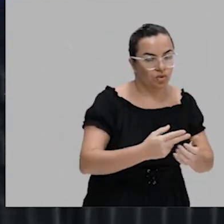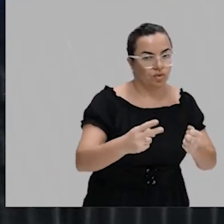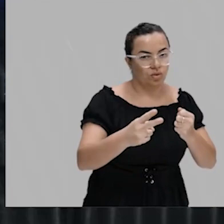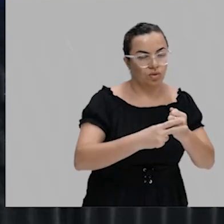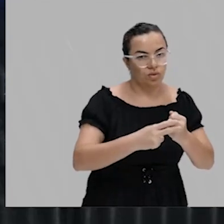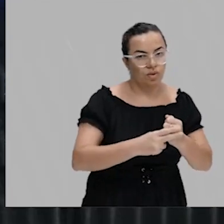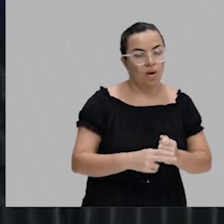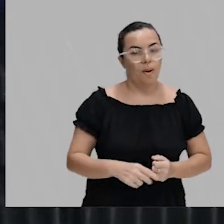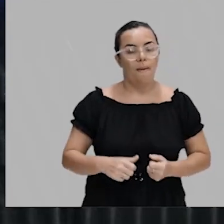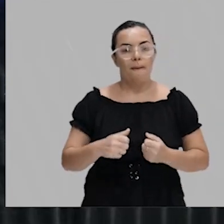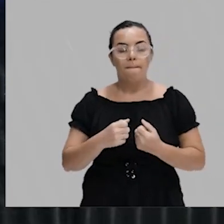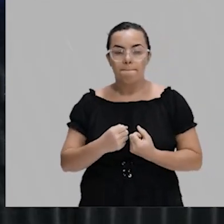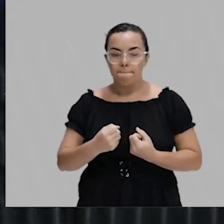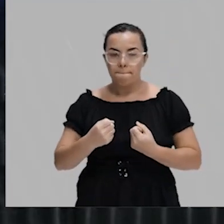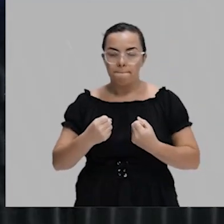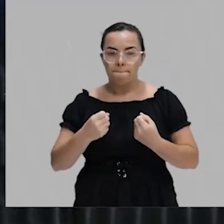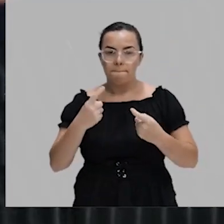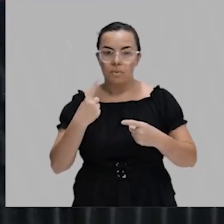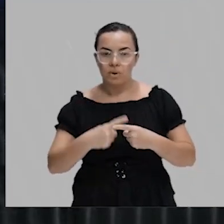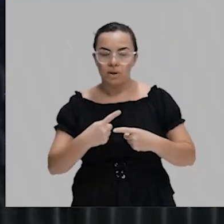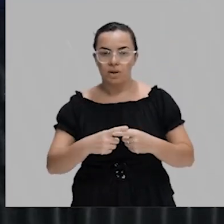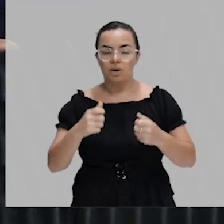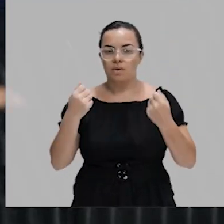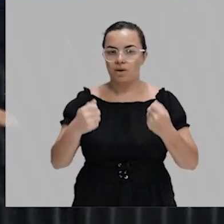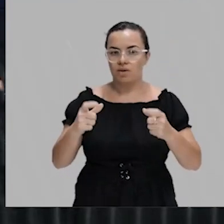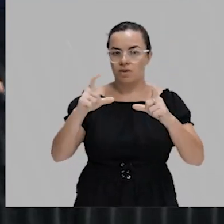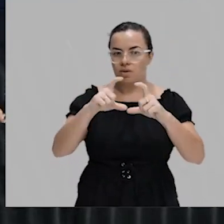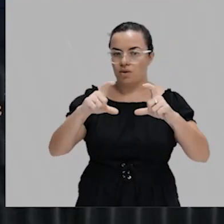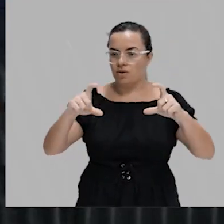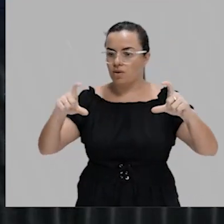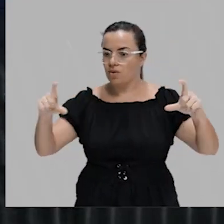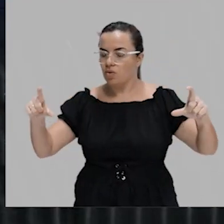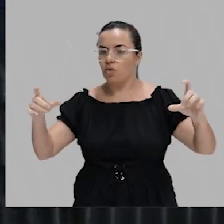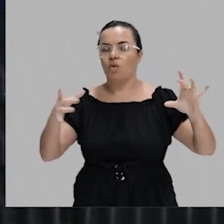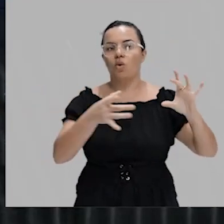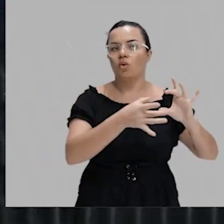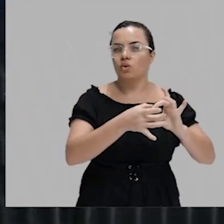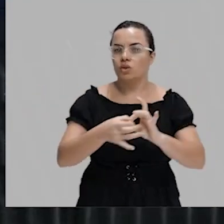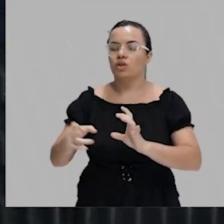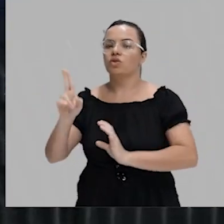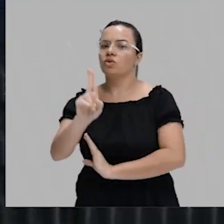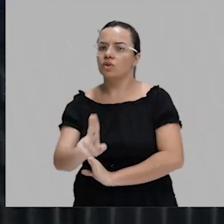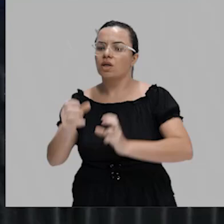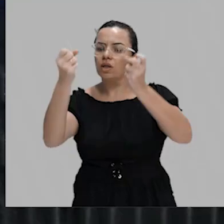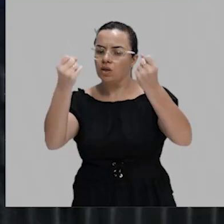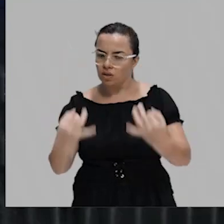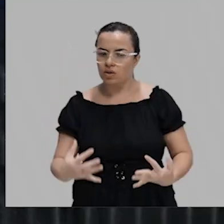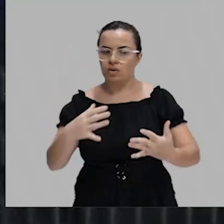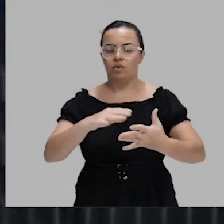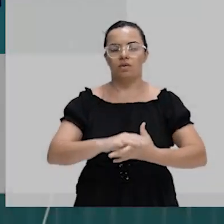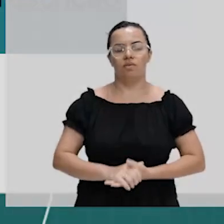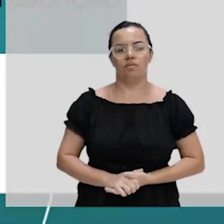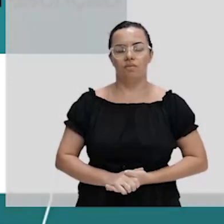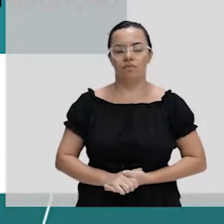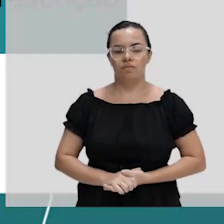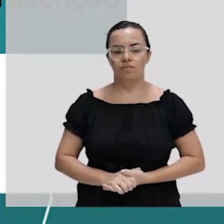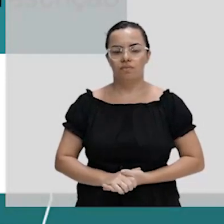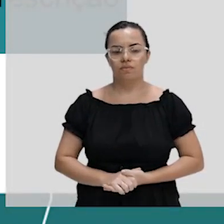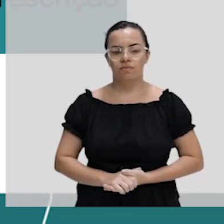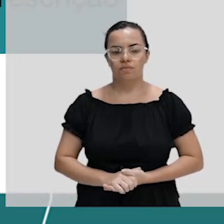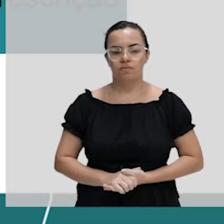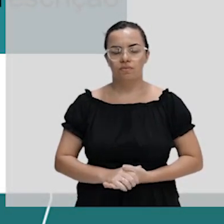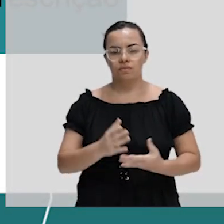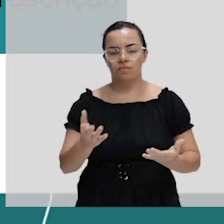falar de regência nominal e não ter um contexto oracional, tá certo? Vamos lá. O